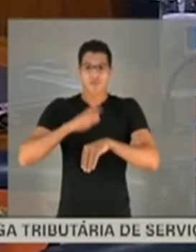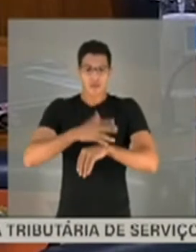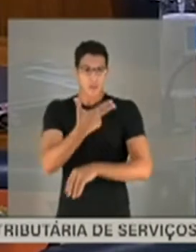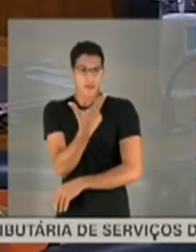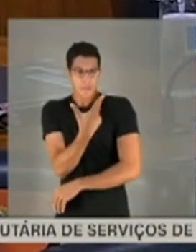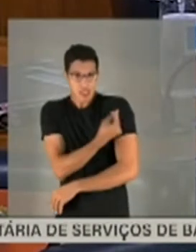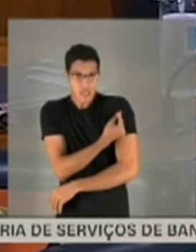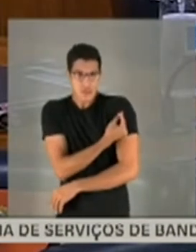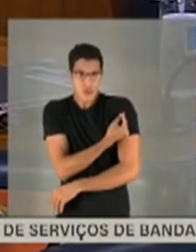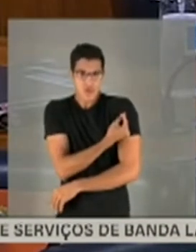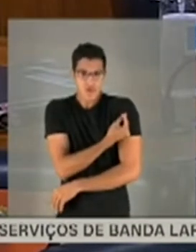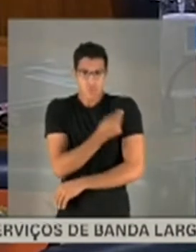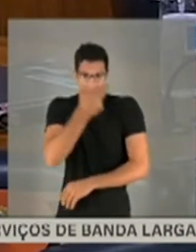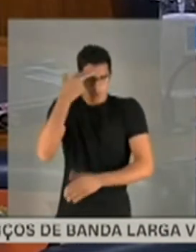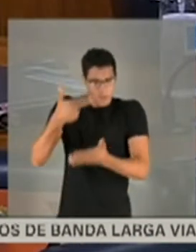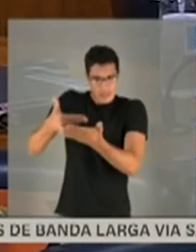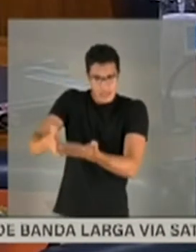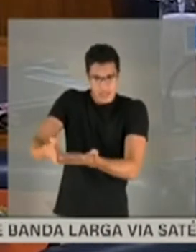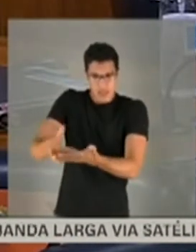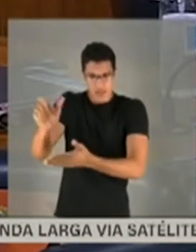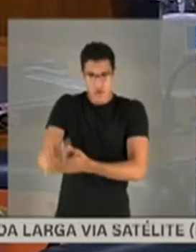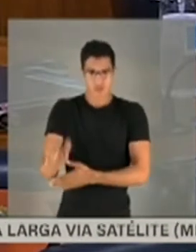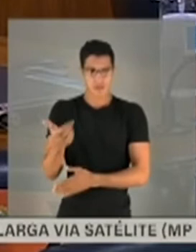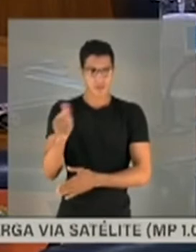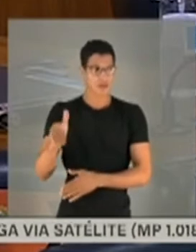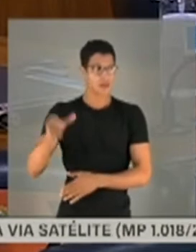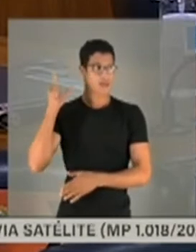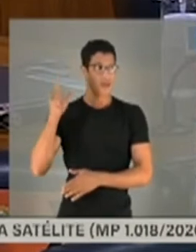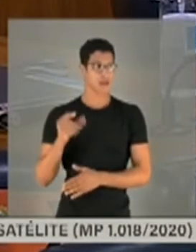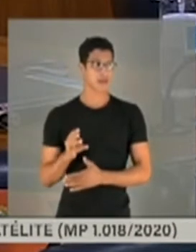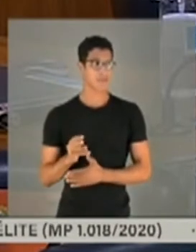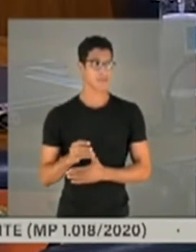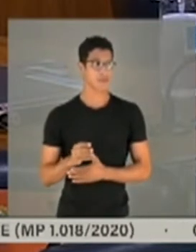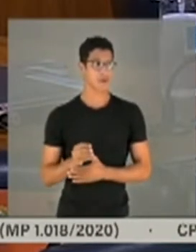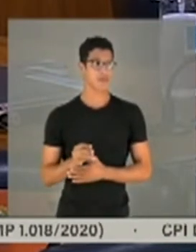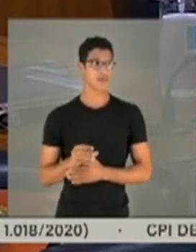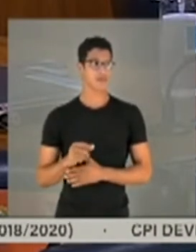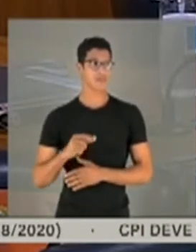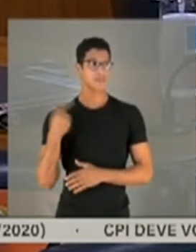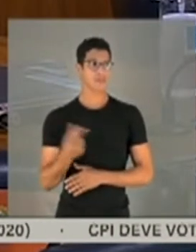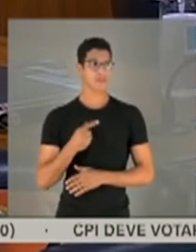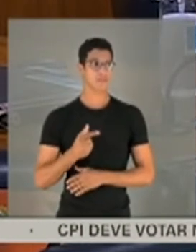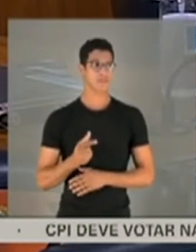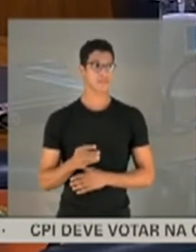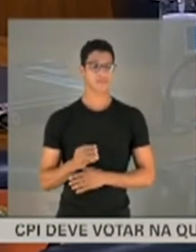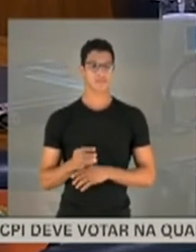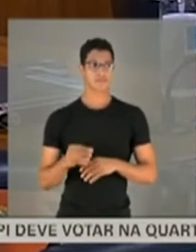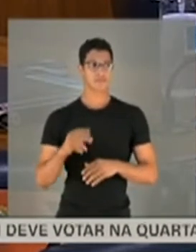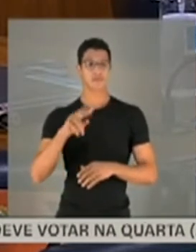medicação num paciente sem antes fazer os estudos